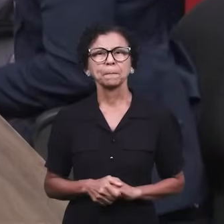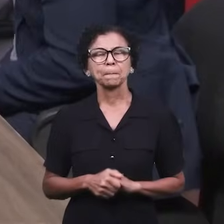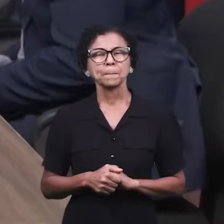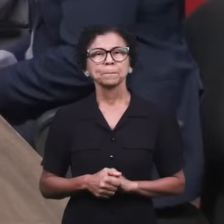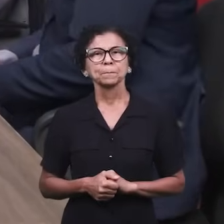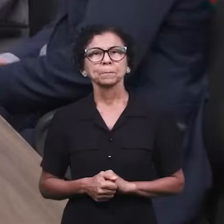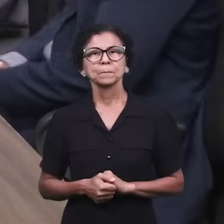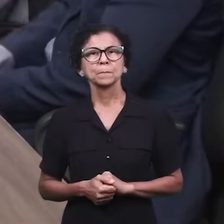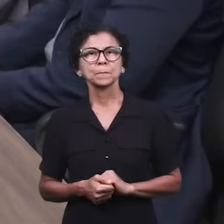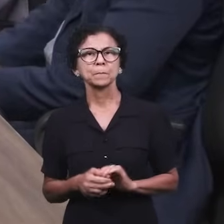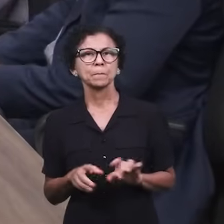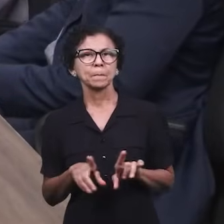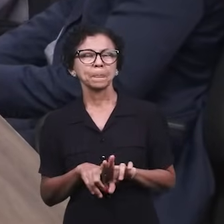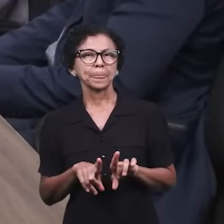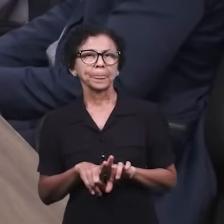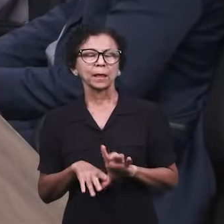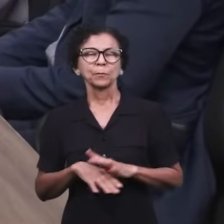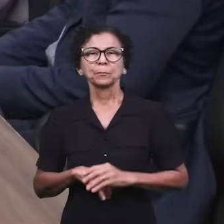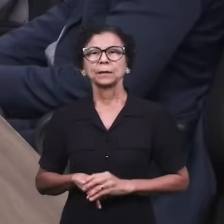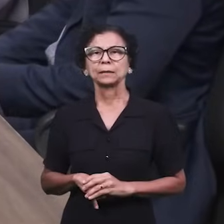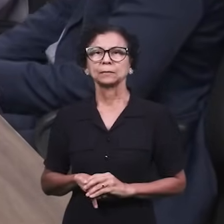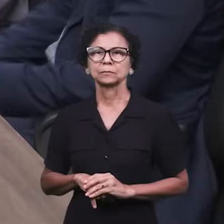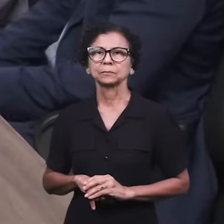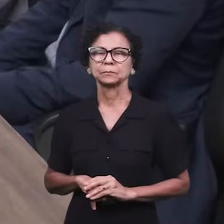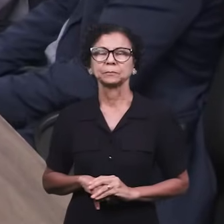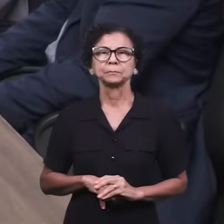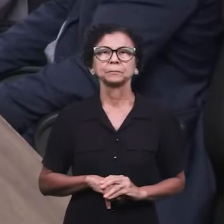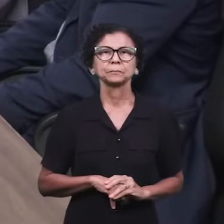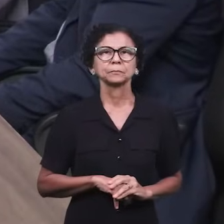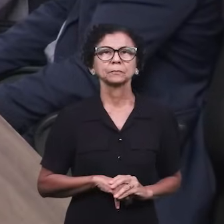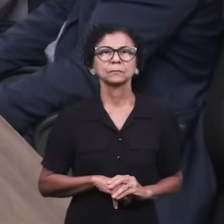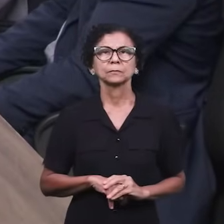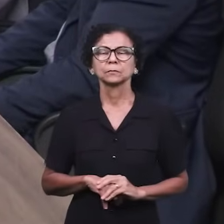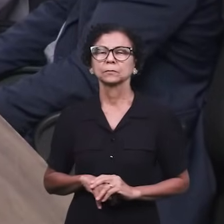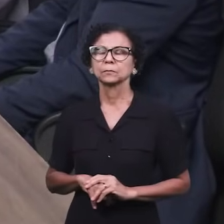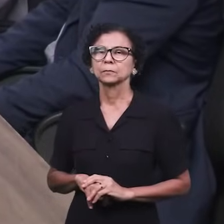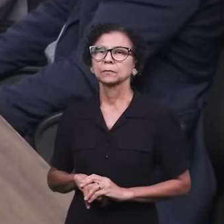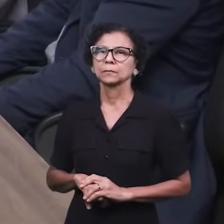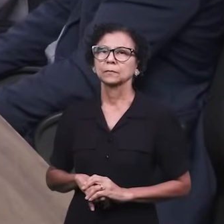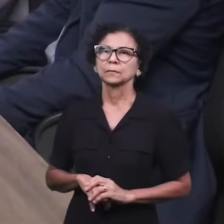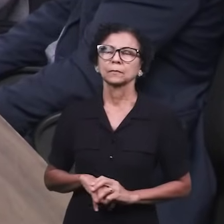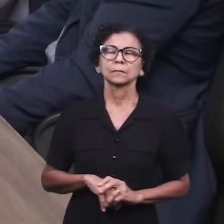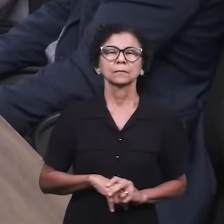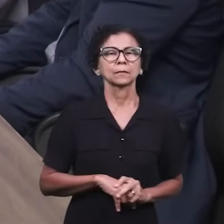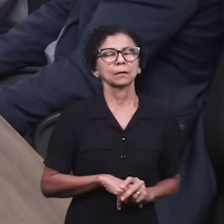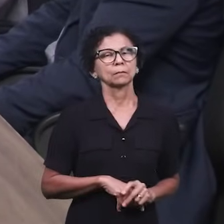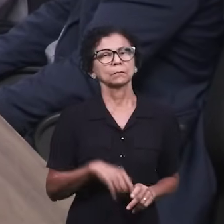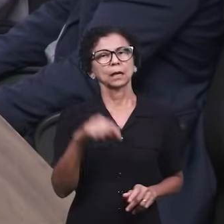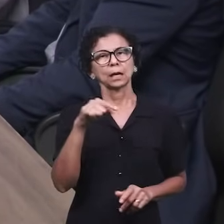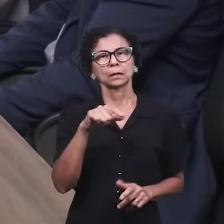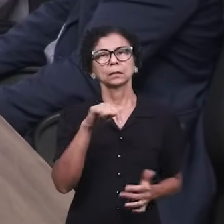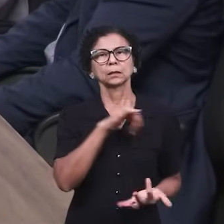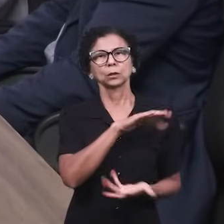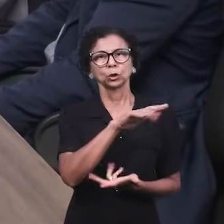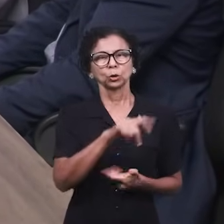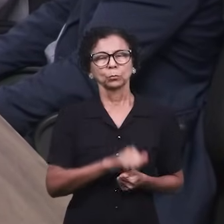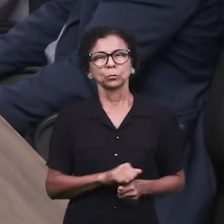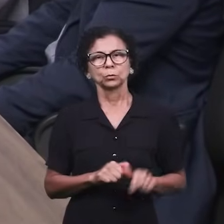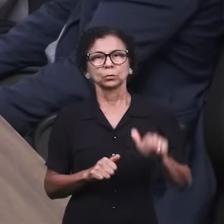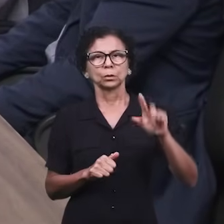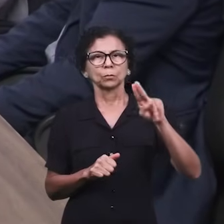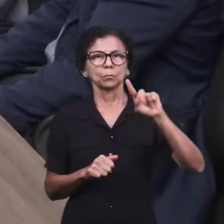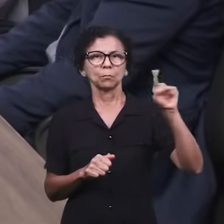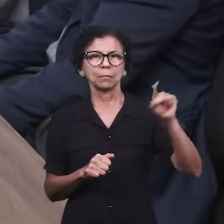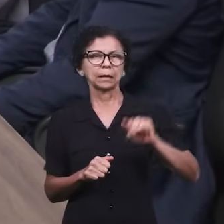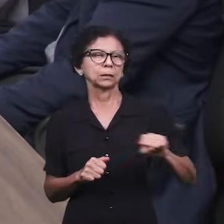luz criada, ela não é Jesus. A luz criada é matéria, ela vai terminar um dia, e Jesus